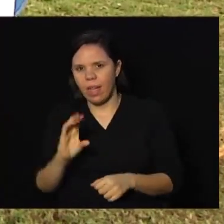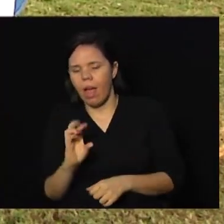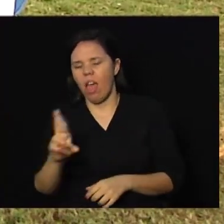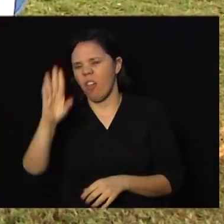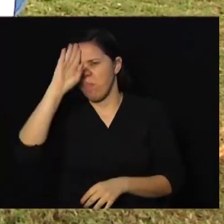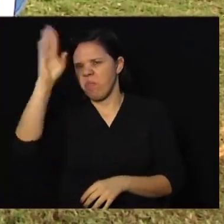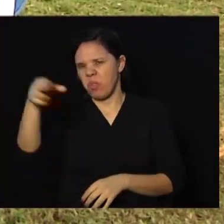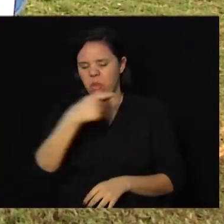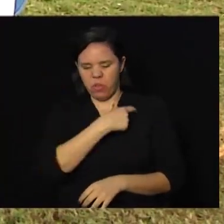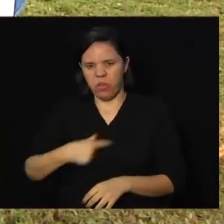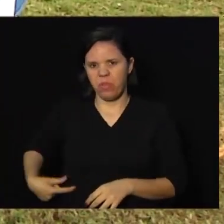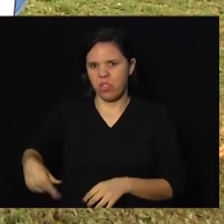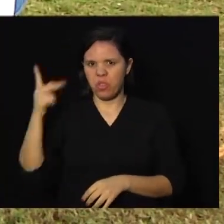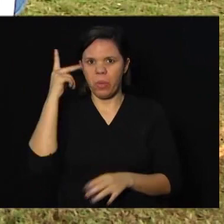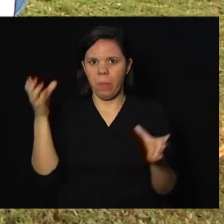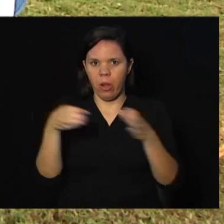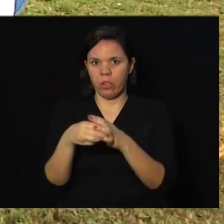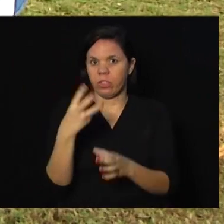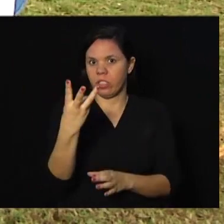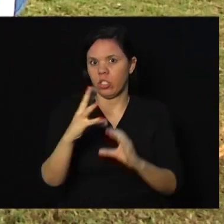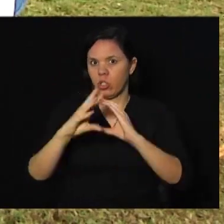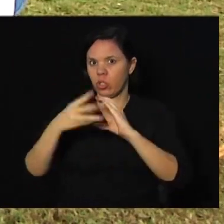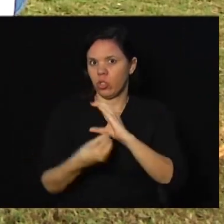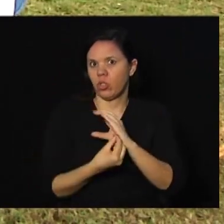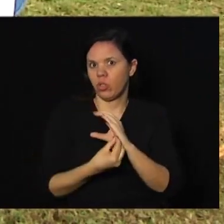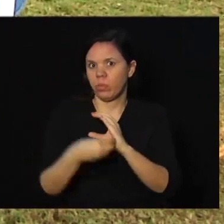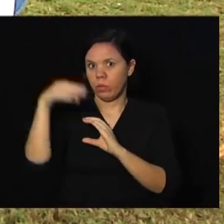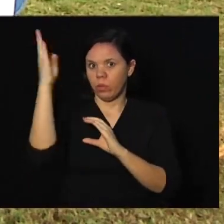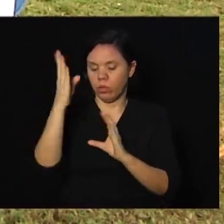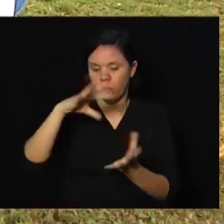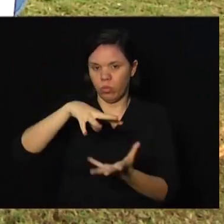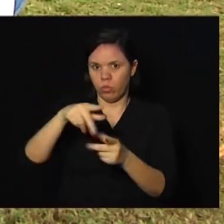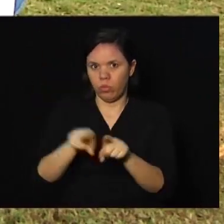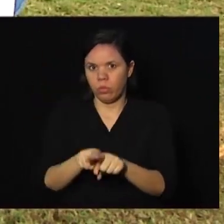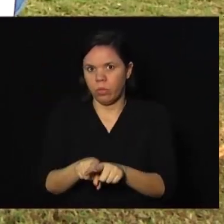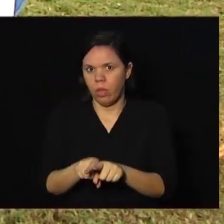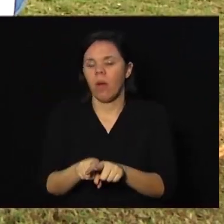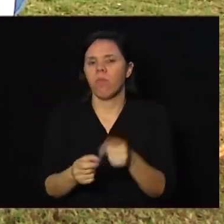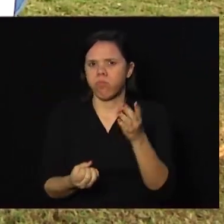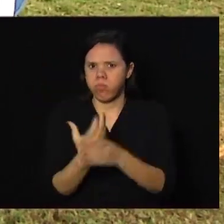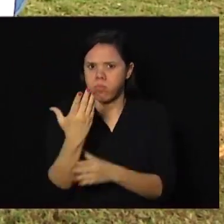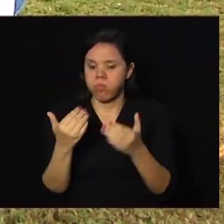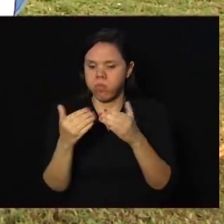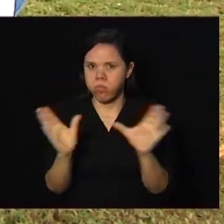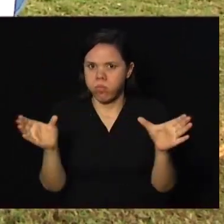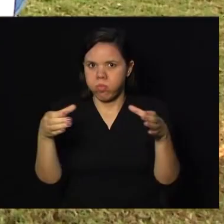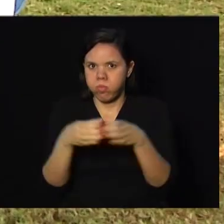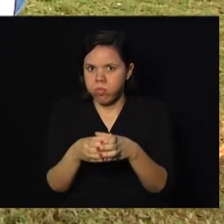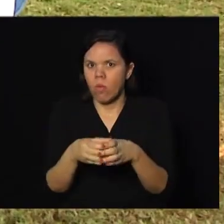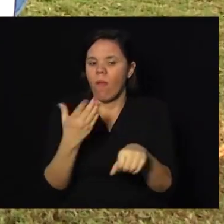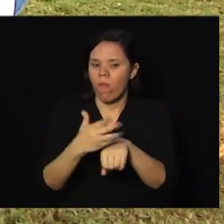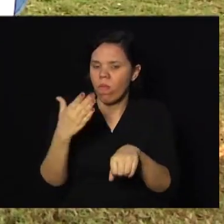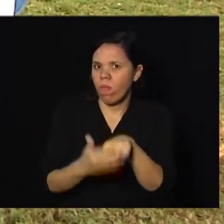Paulo, 3 Copas do Mundo com a seleção brasileira, foi treinador de futebol, fundador de um clube que nós vamos falar já